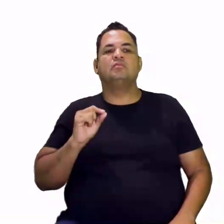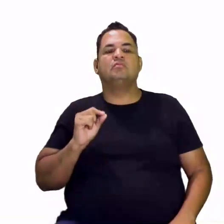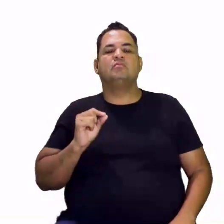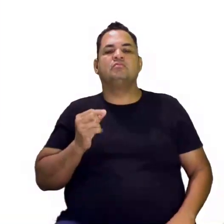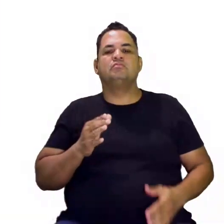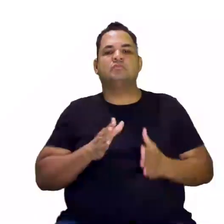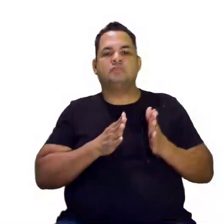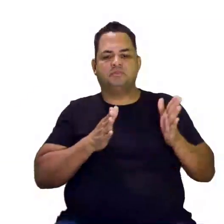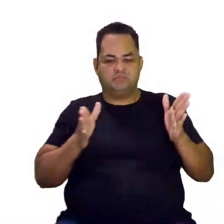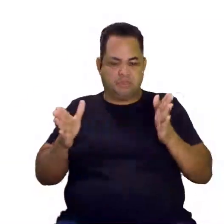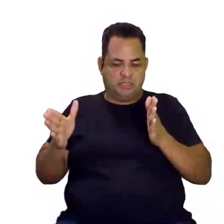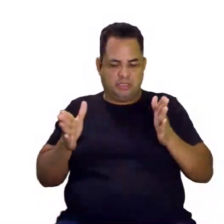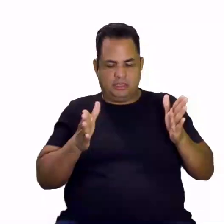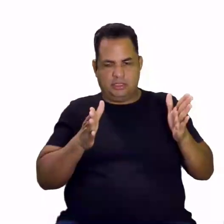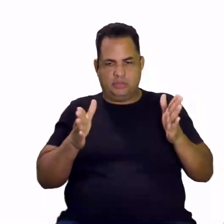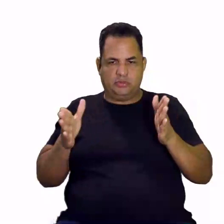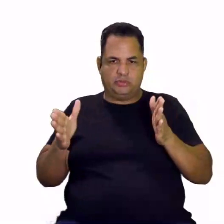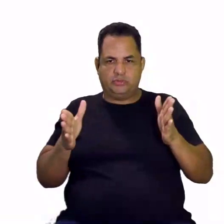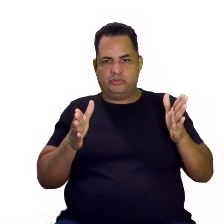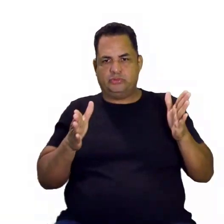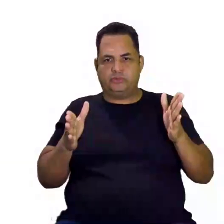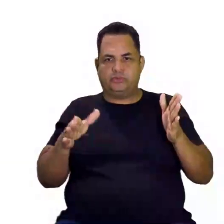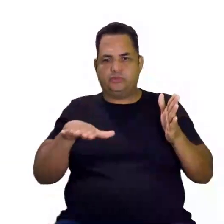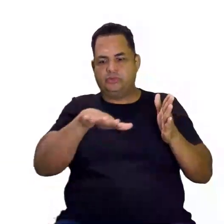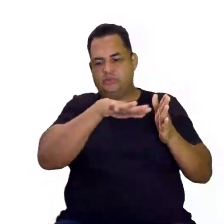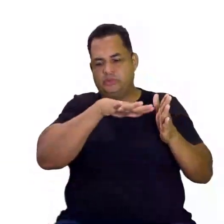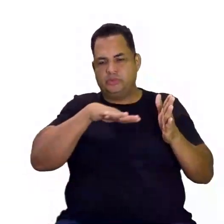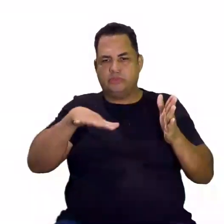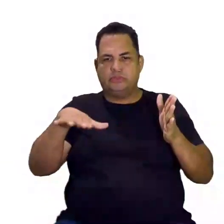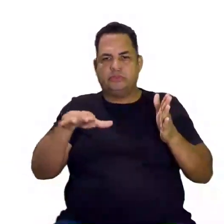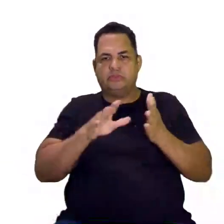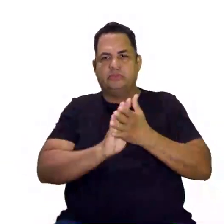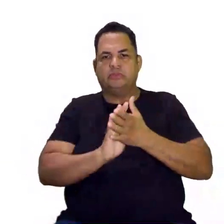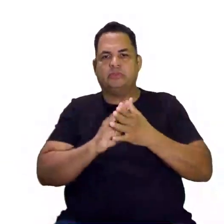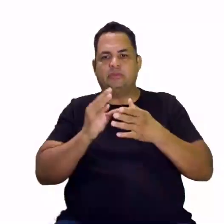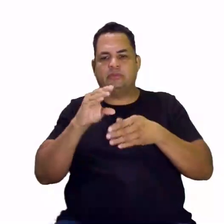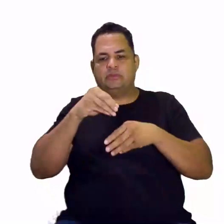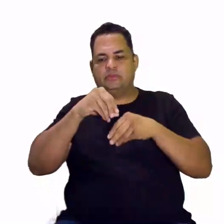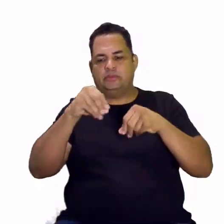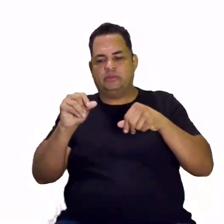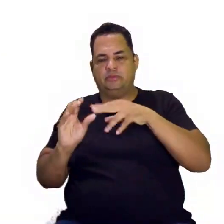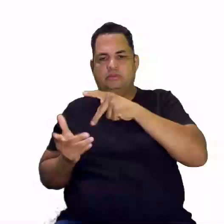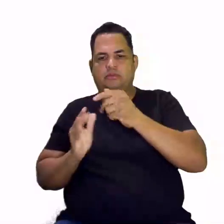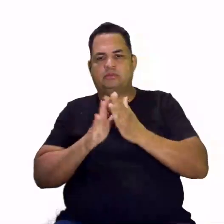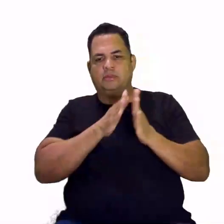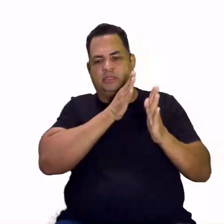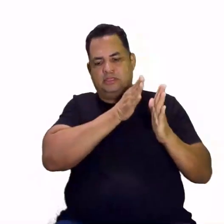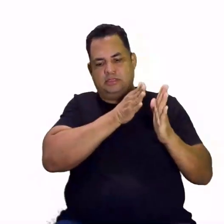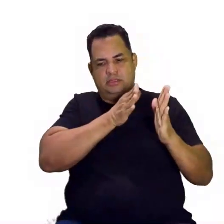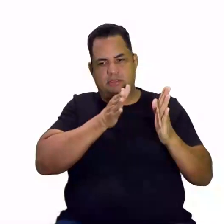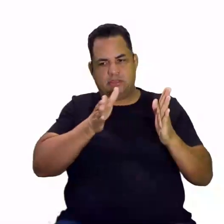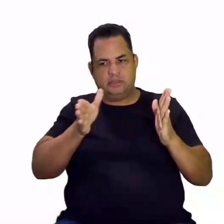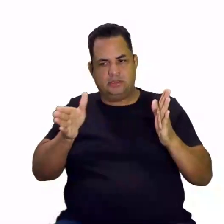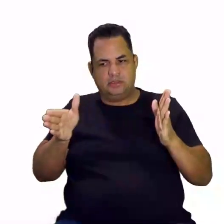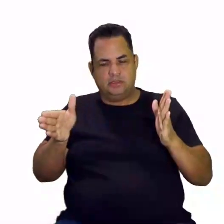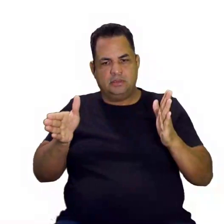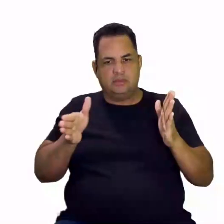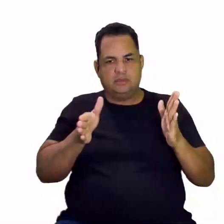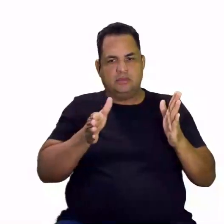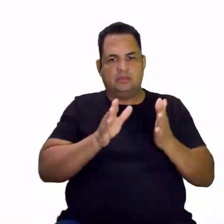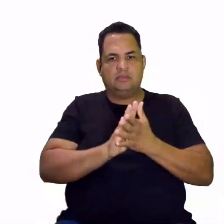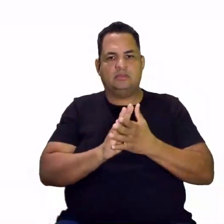tempo geológico? Então, ele vai corresponder a uma escala cronológica que vai envolver